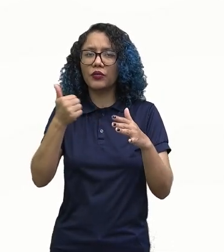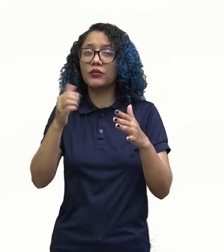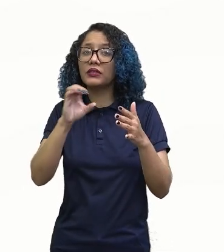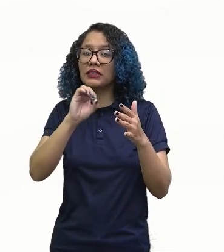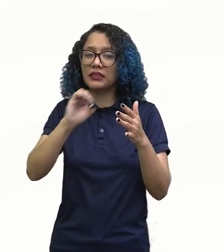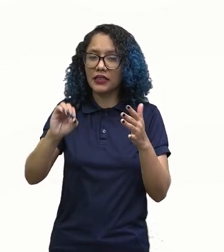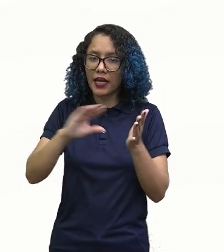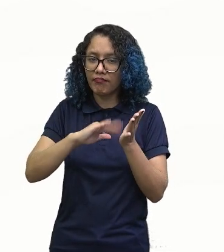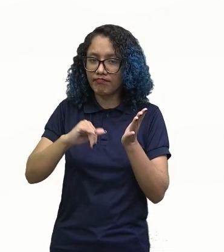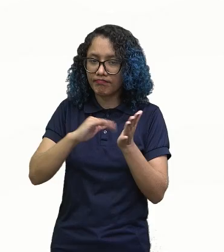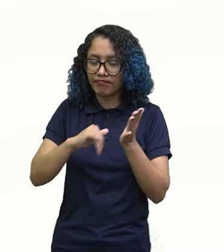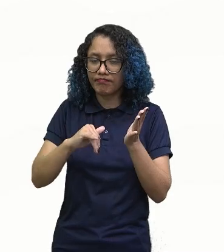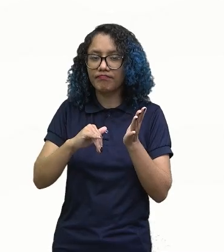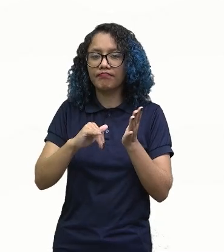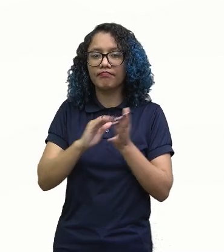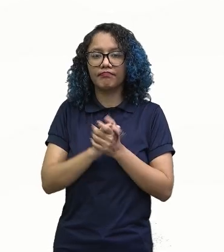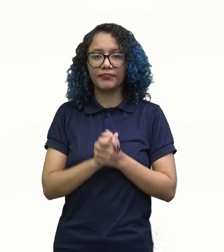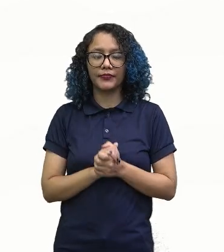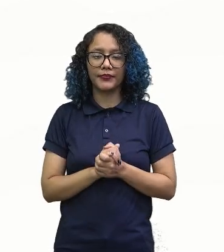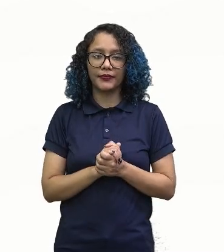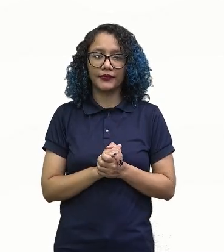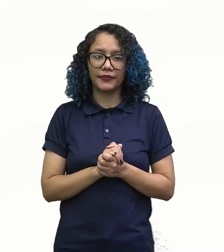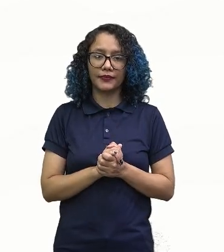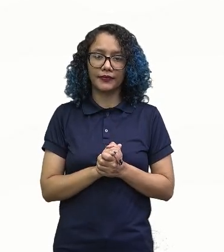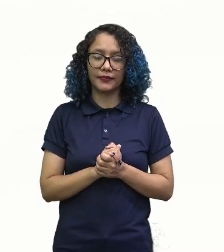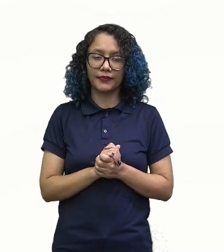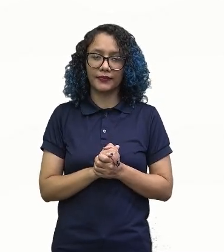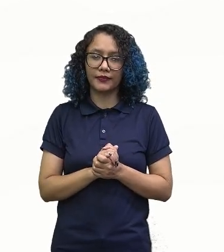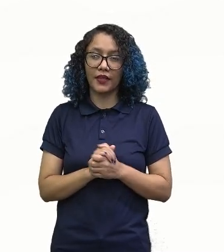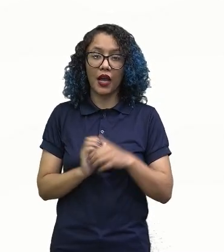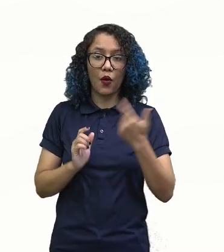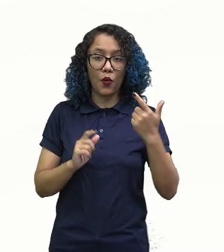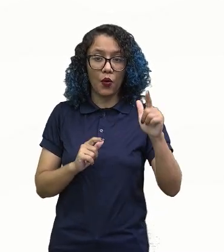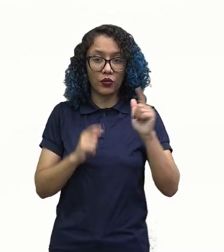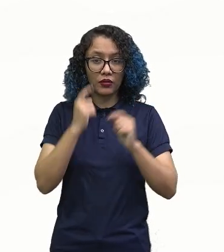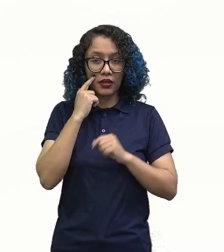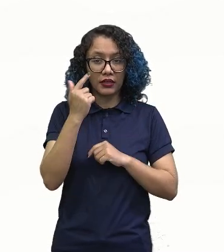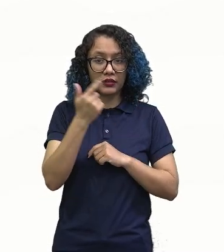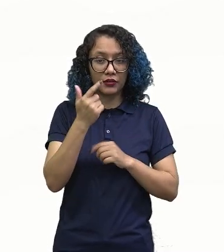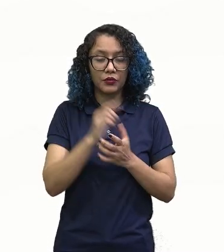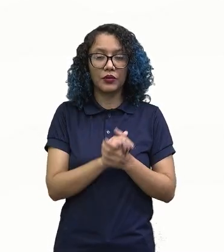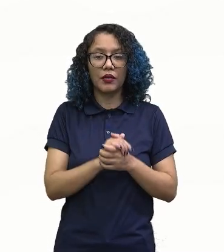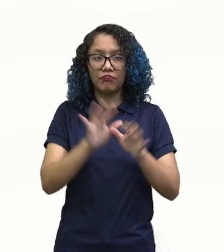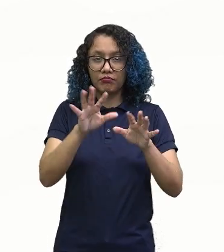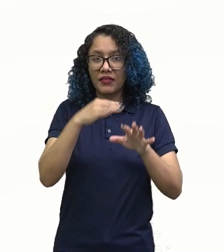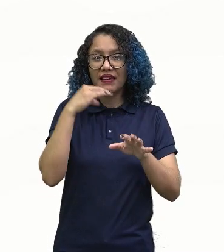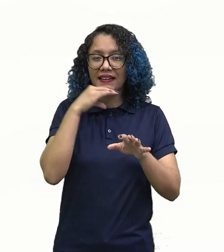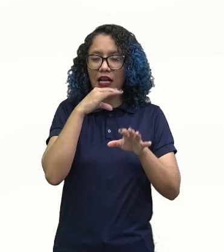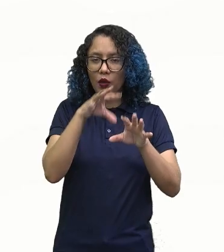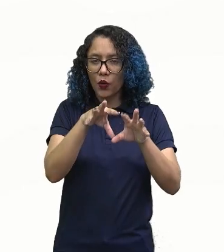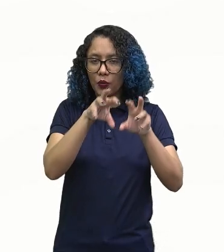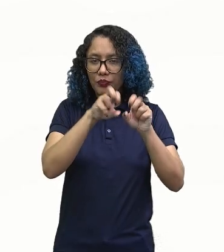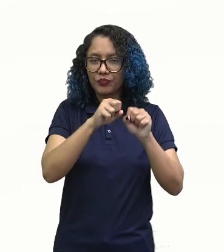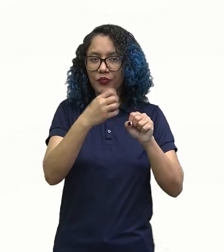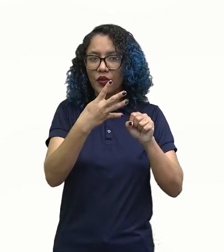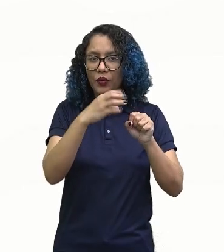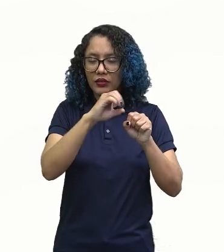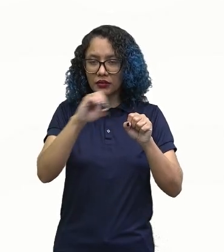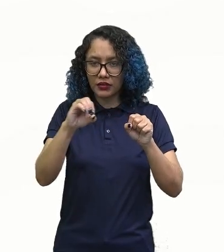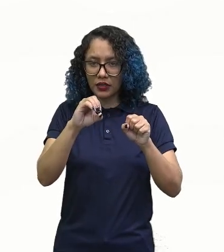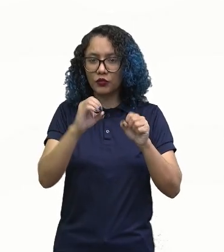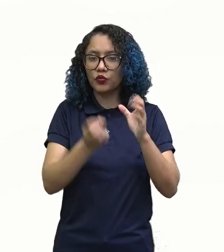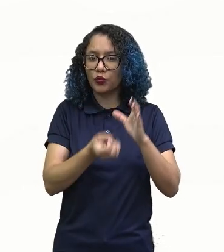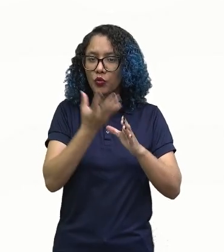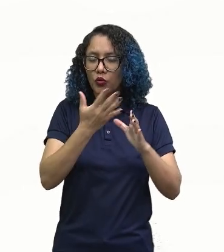os 300 que ela recebeu. Aqui, essa outra máquina recebe 400, certo? Produz 300